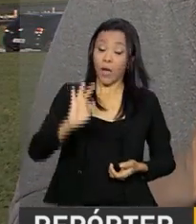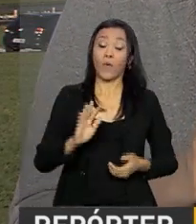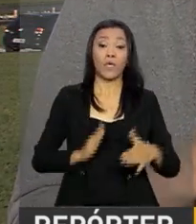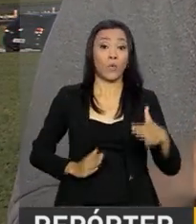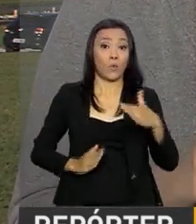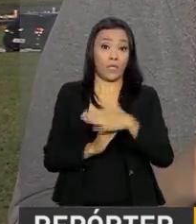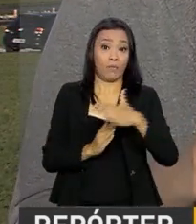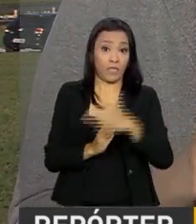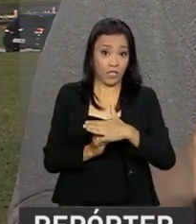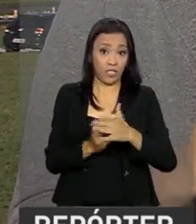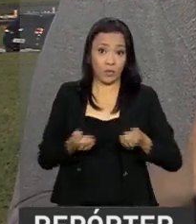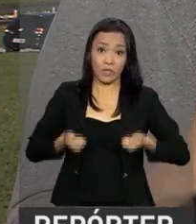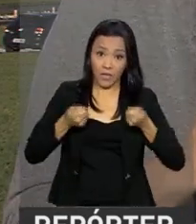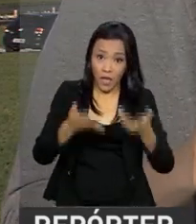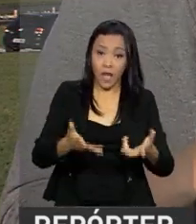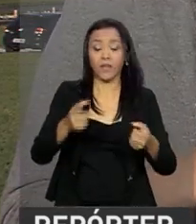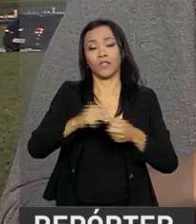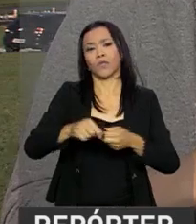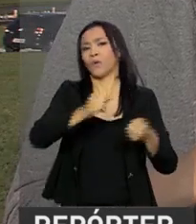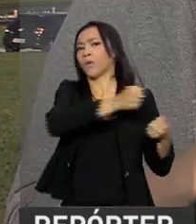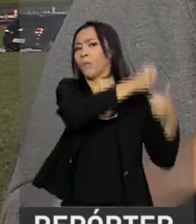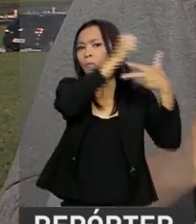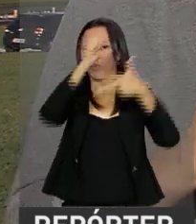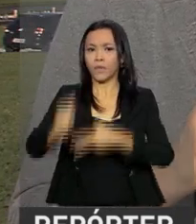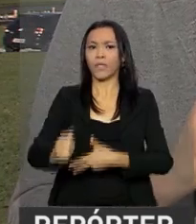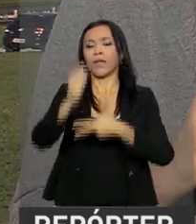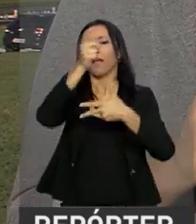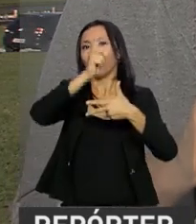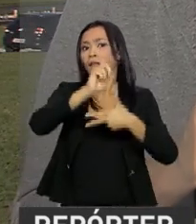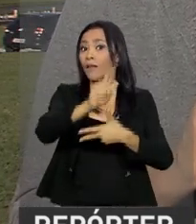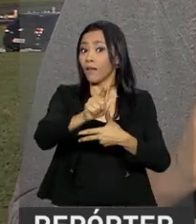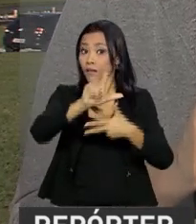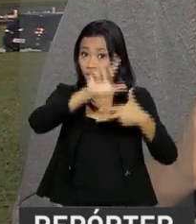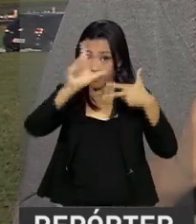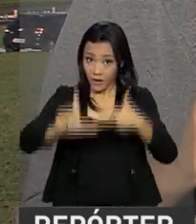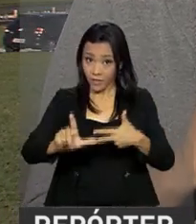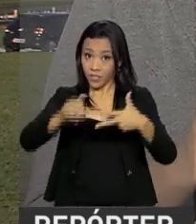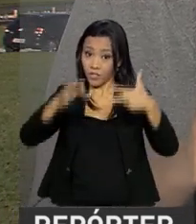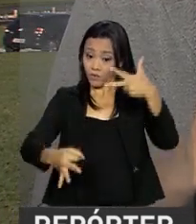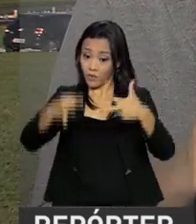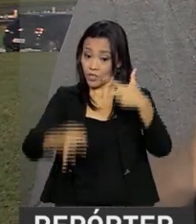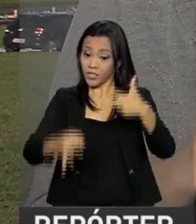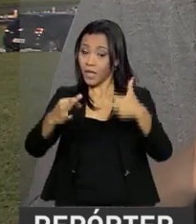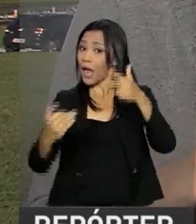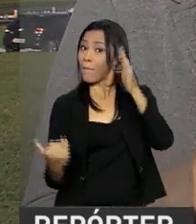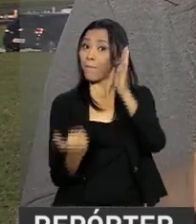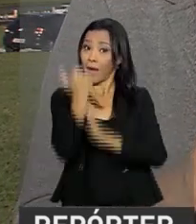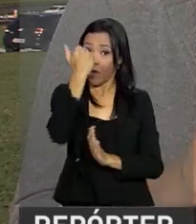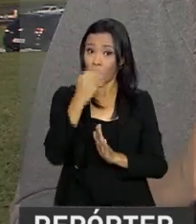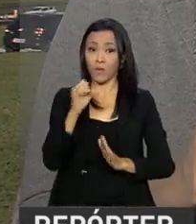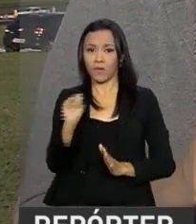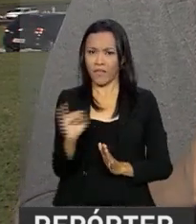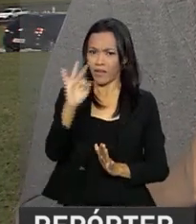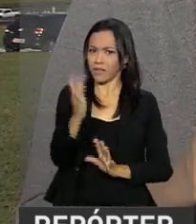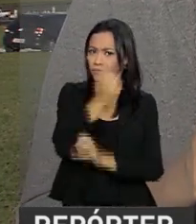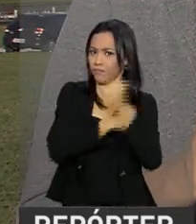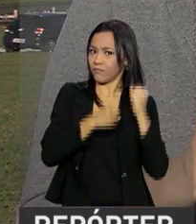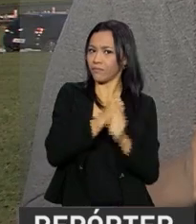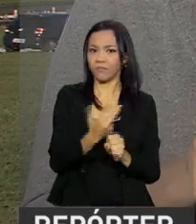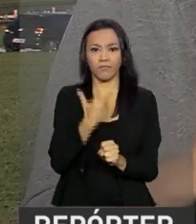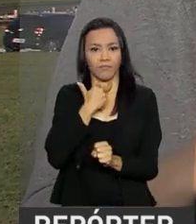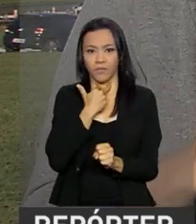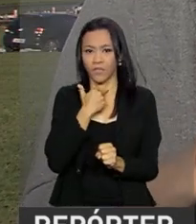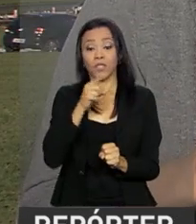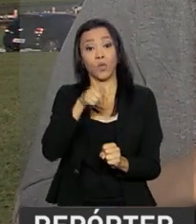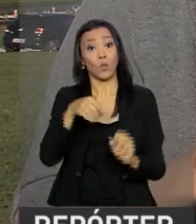da União, incluindo os poderes legislativo e judiciário, não deverá ser maior que a inflação do ano anterior. Segundo o governo, o